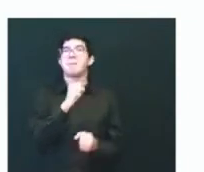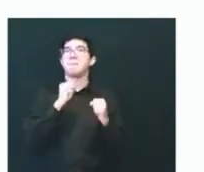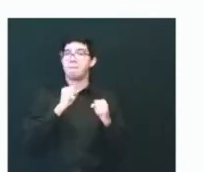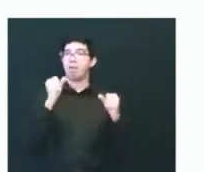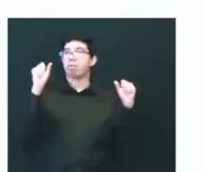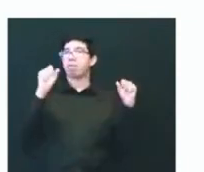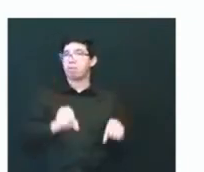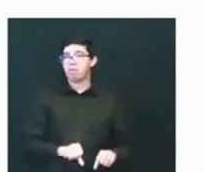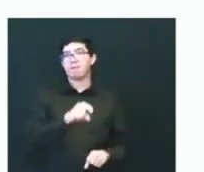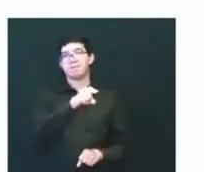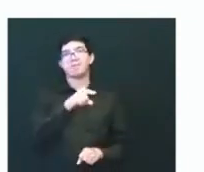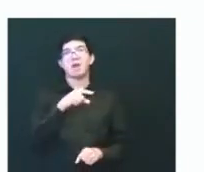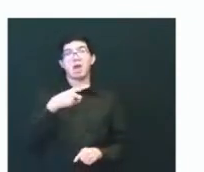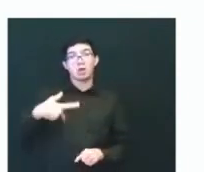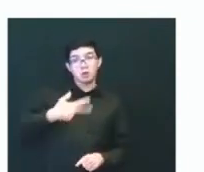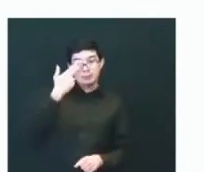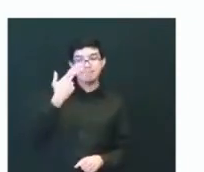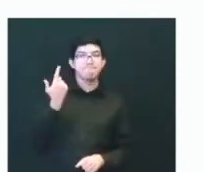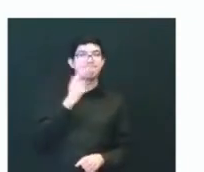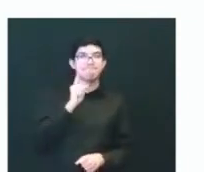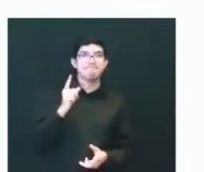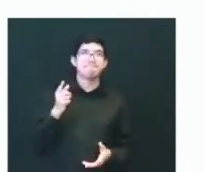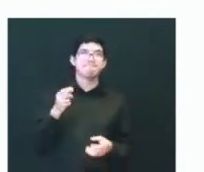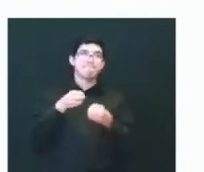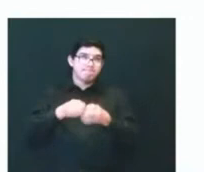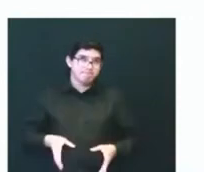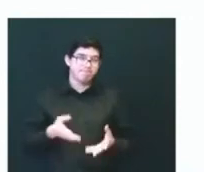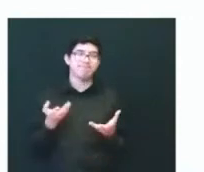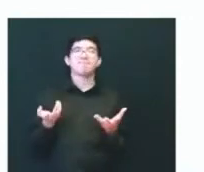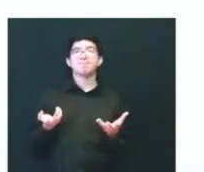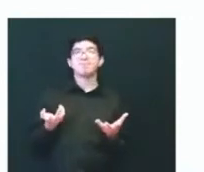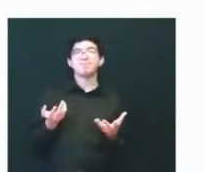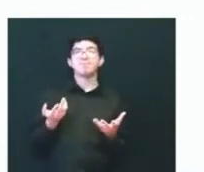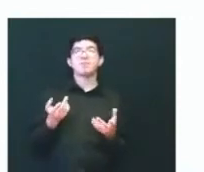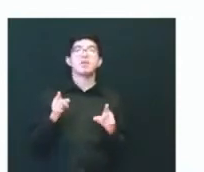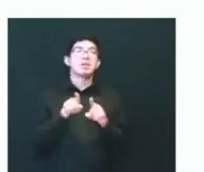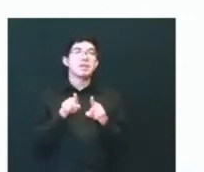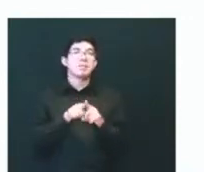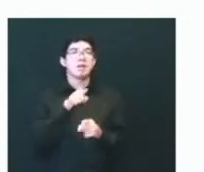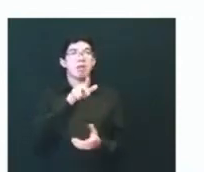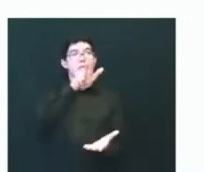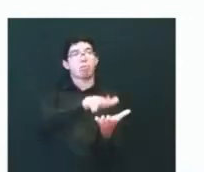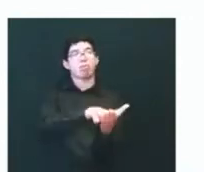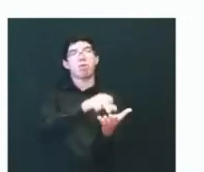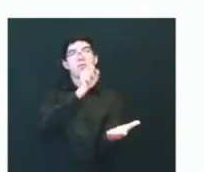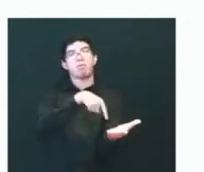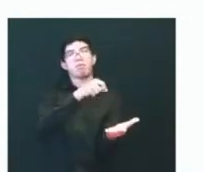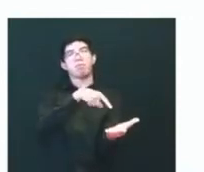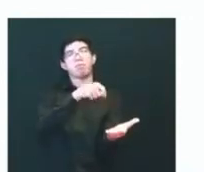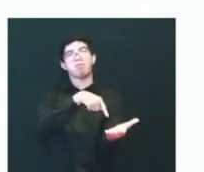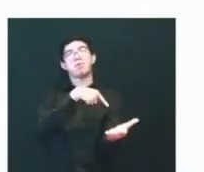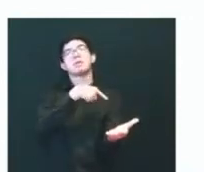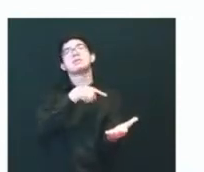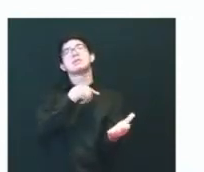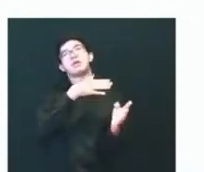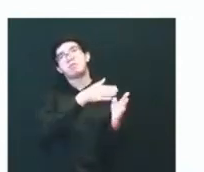traz complicações cirúrgicas, traz complicações de prolongamento de internação, se é um paciente que precisa estar